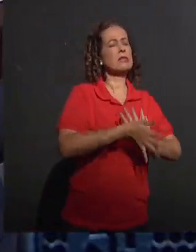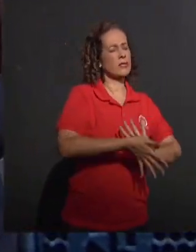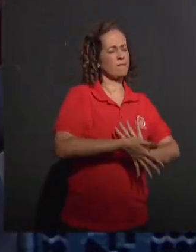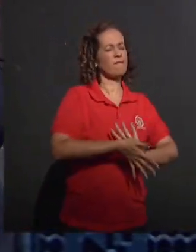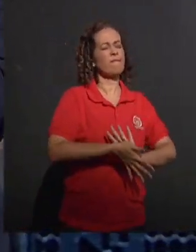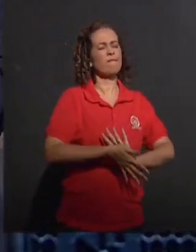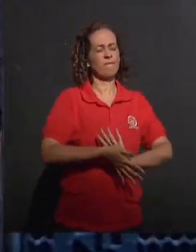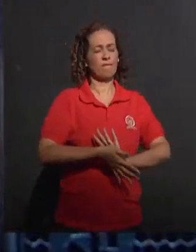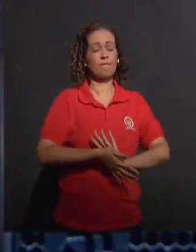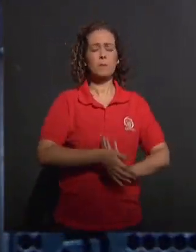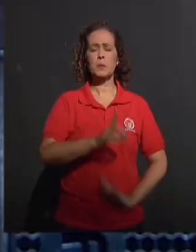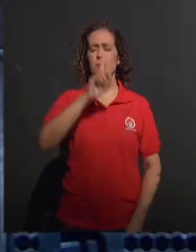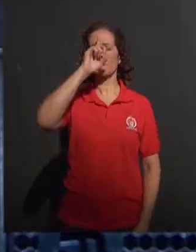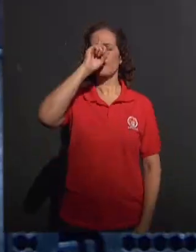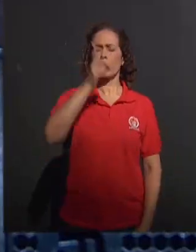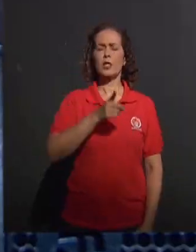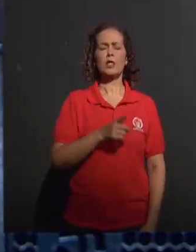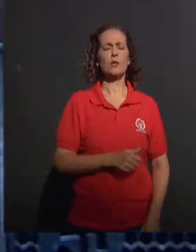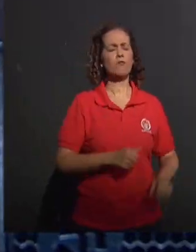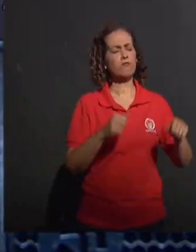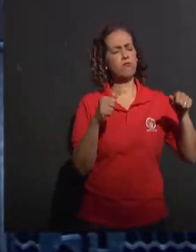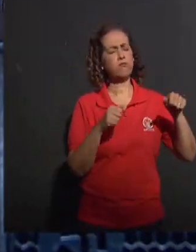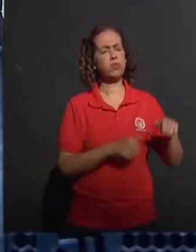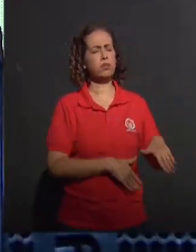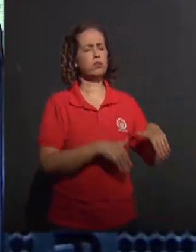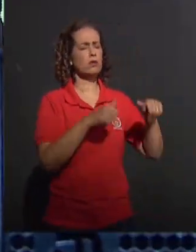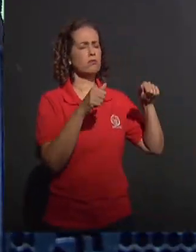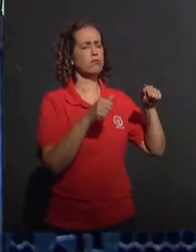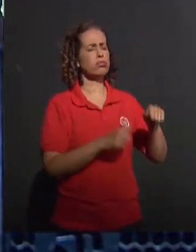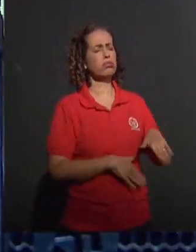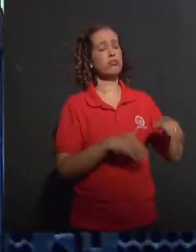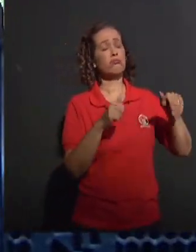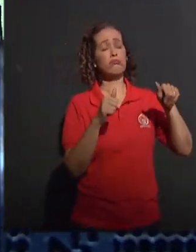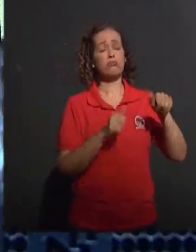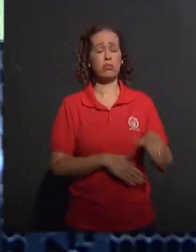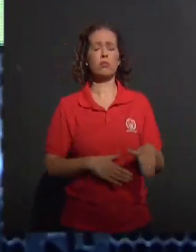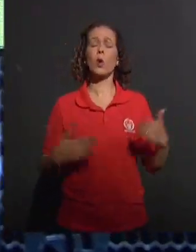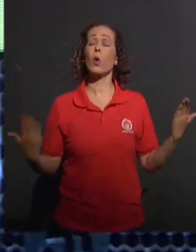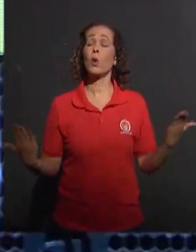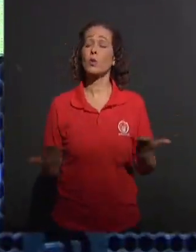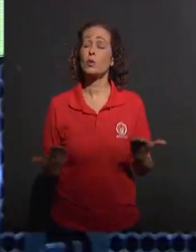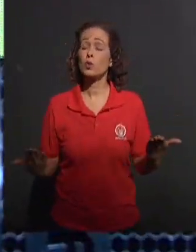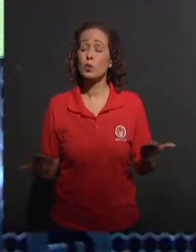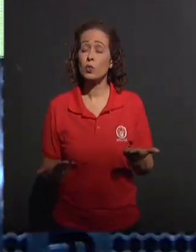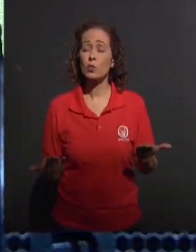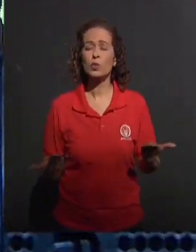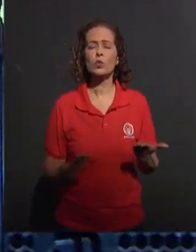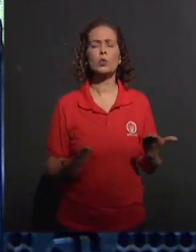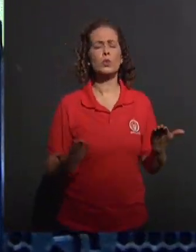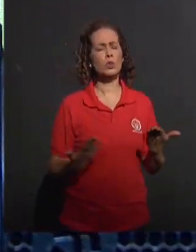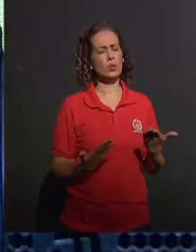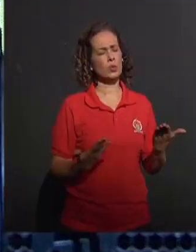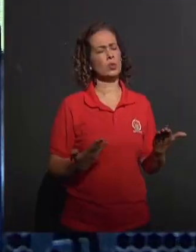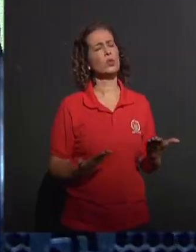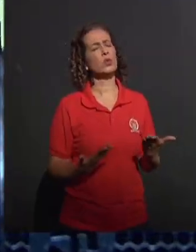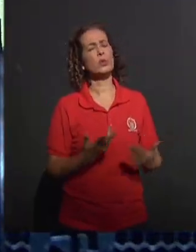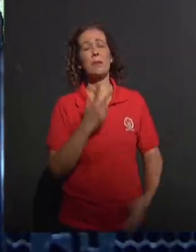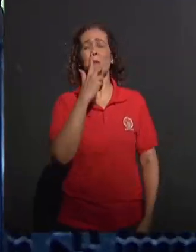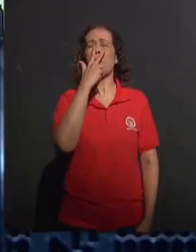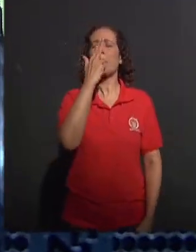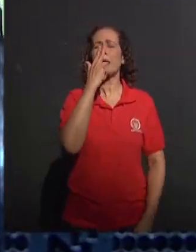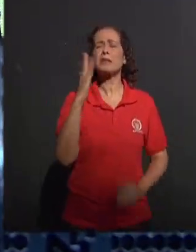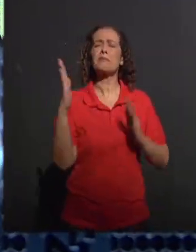esse exército, Senhor. Quando contemplamos hoje esse vale, Senhor, de ossos secos.